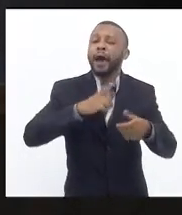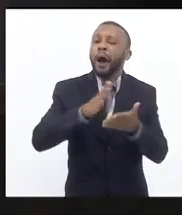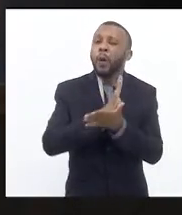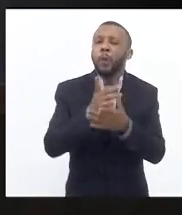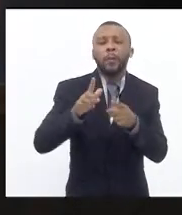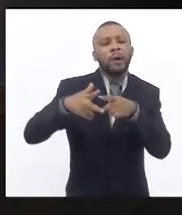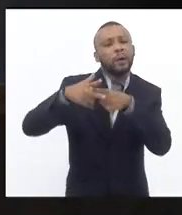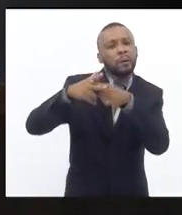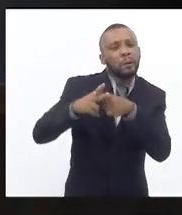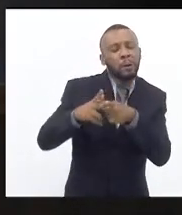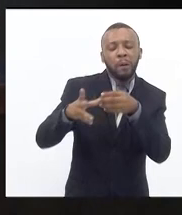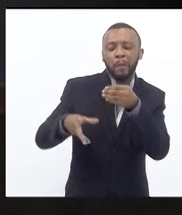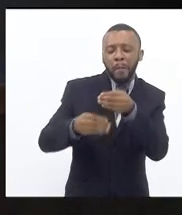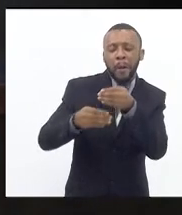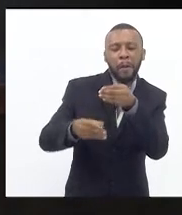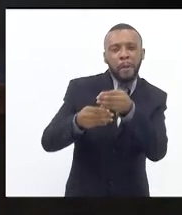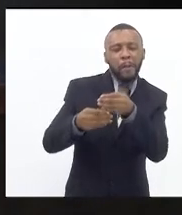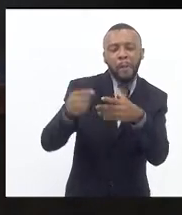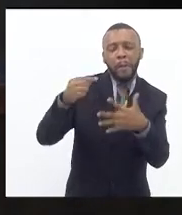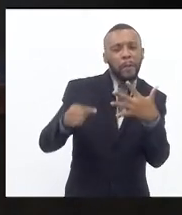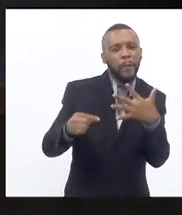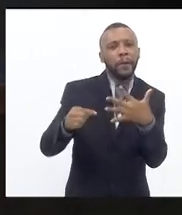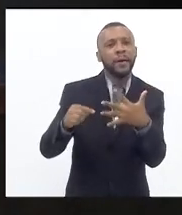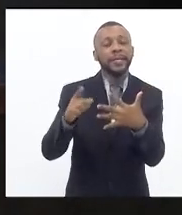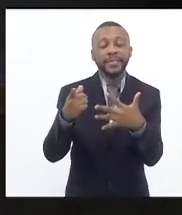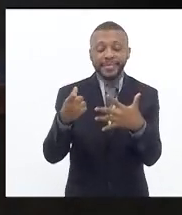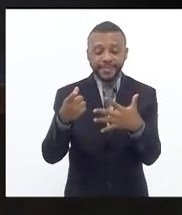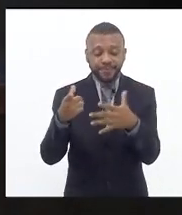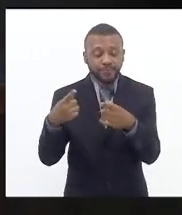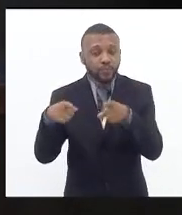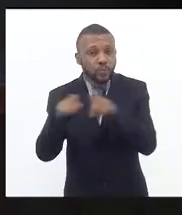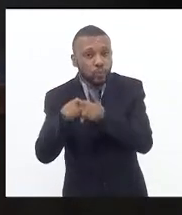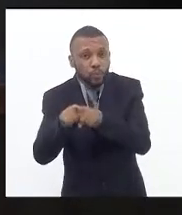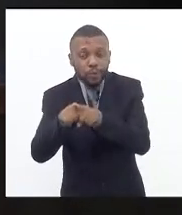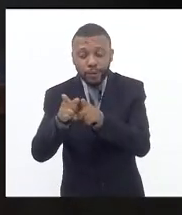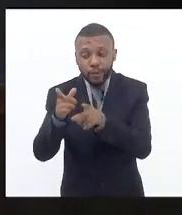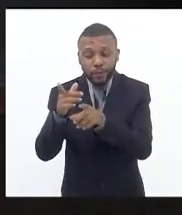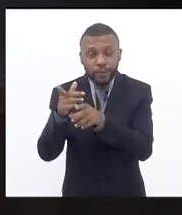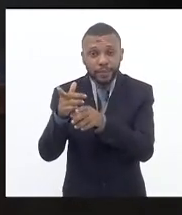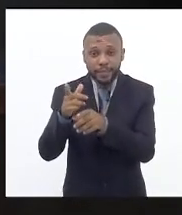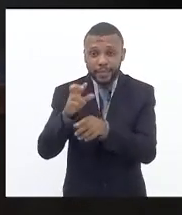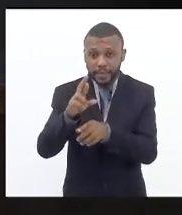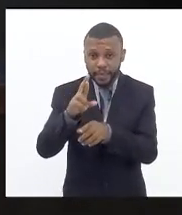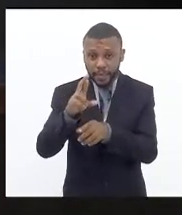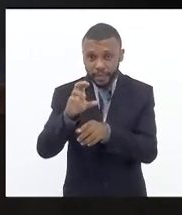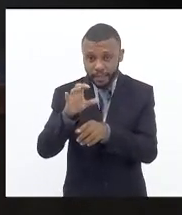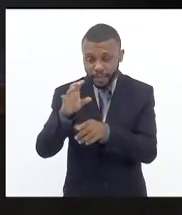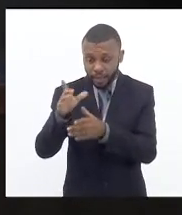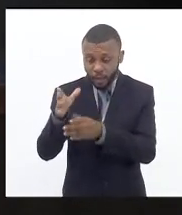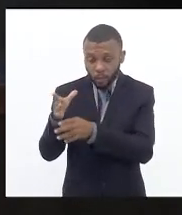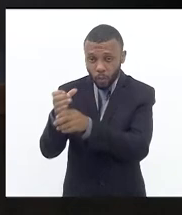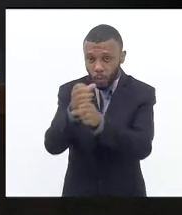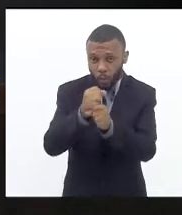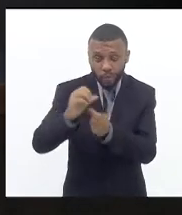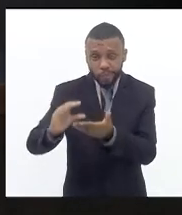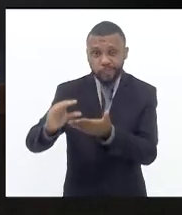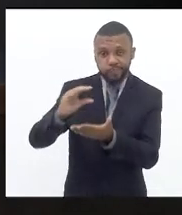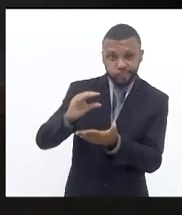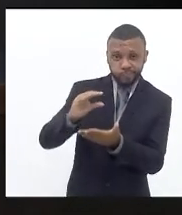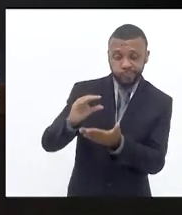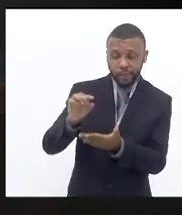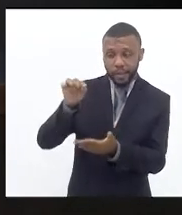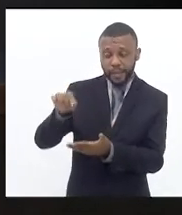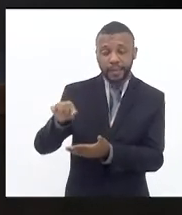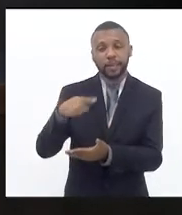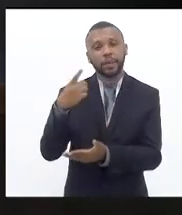precisamos fazer e todos os ajustes da receita eles vão nessa direção é ali que nós vamos estar